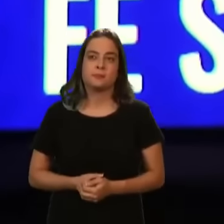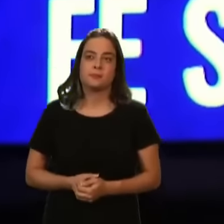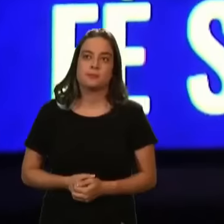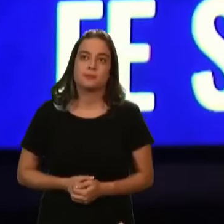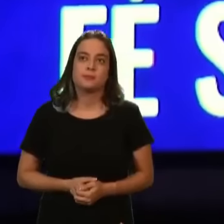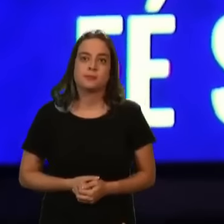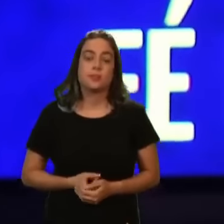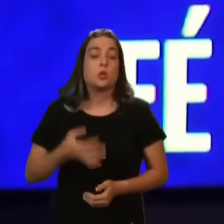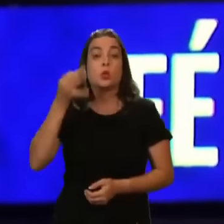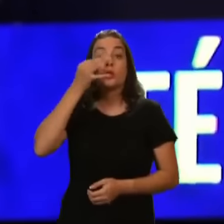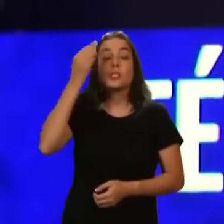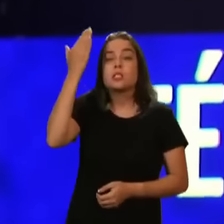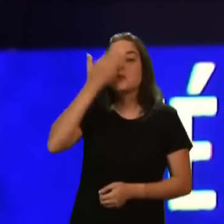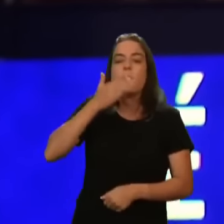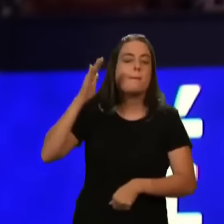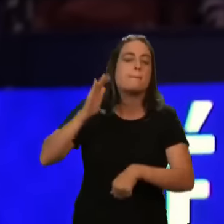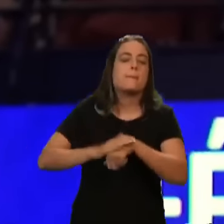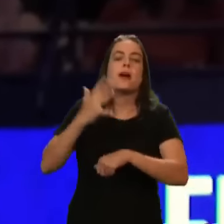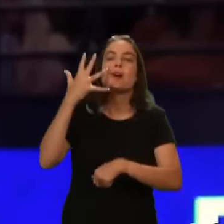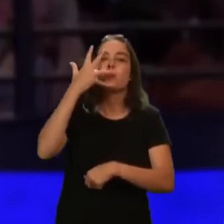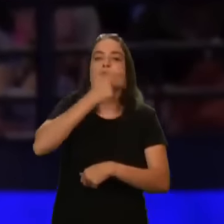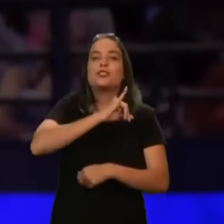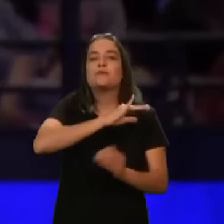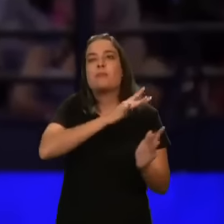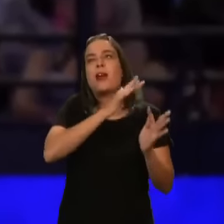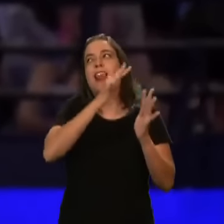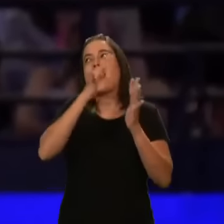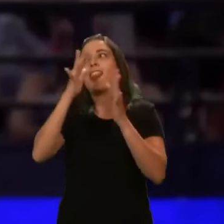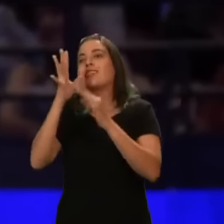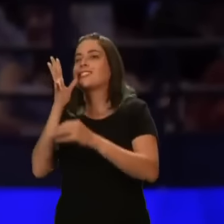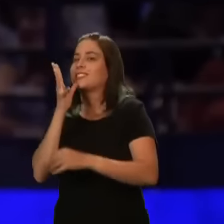O testemunho fica mais bonito quanto o tempo passa.